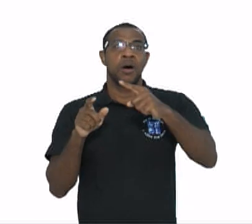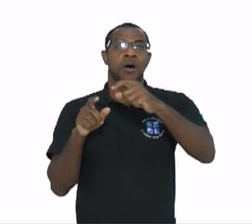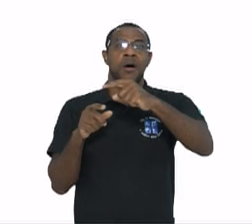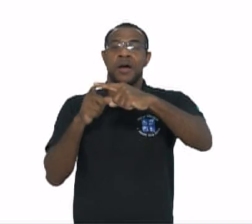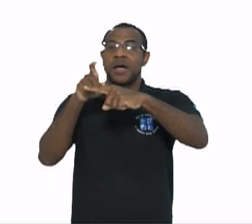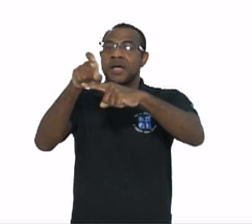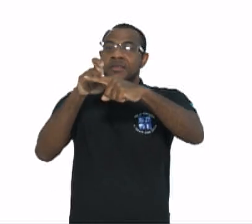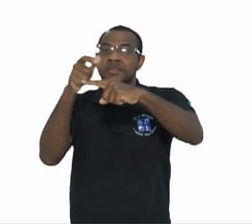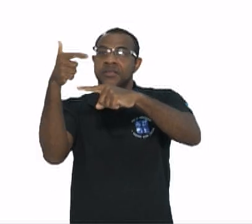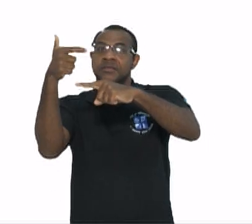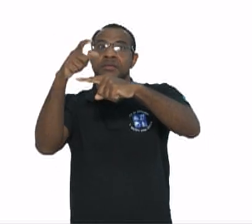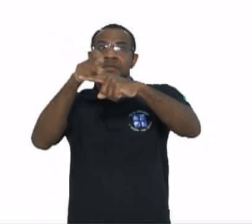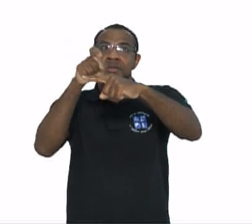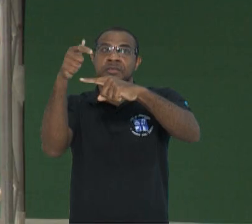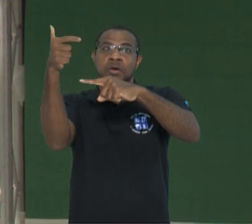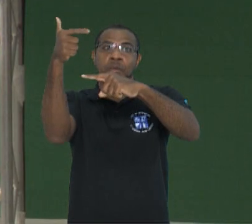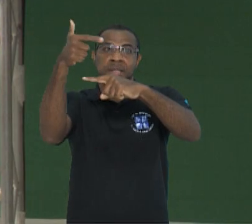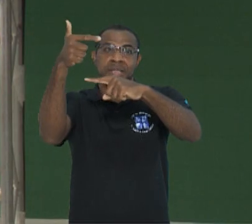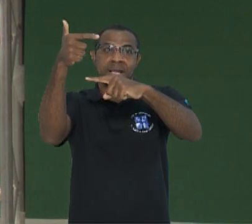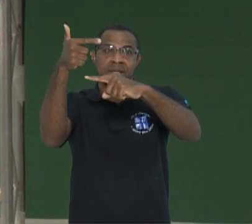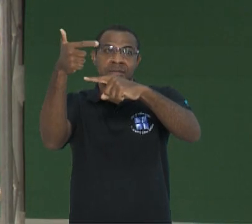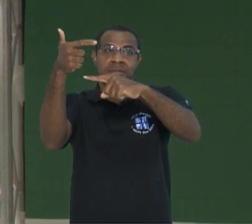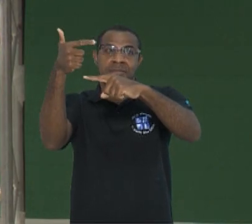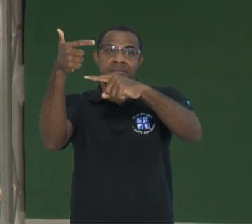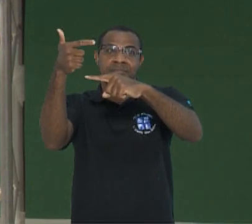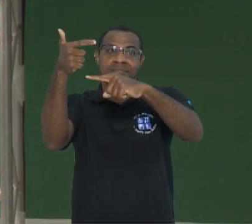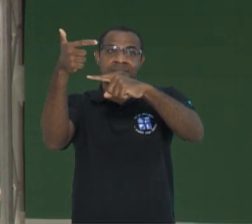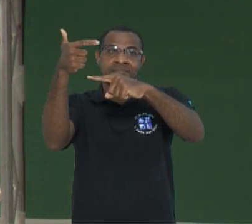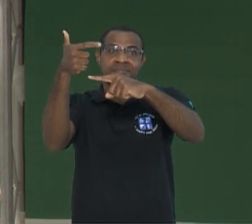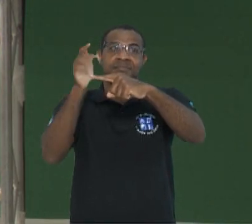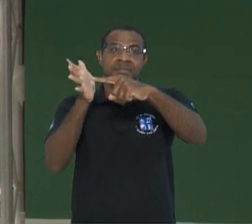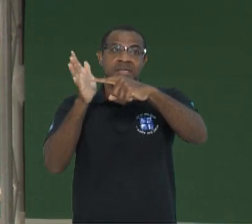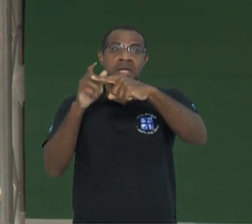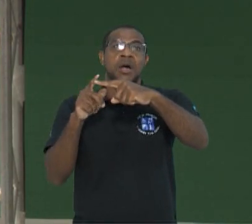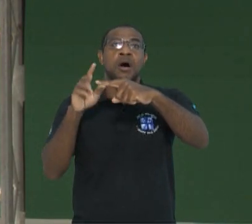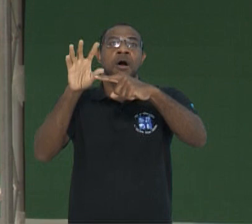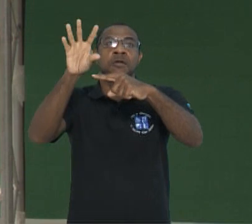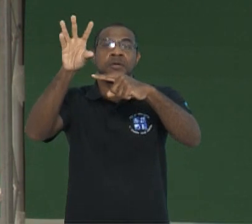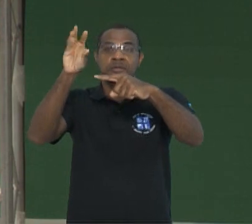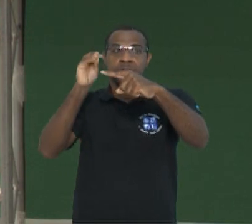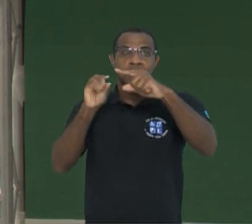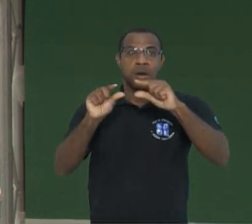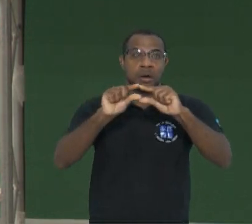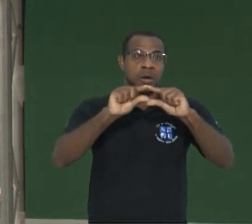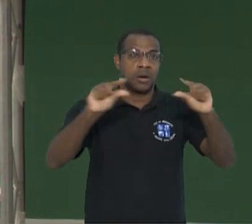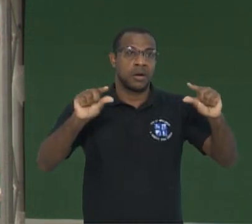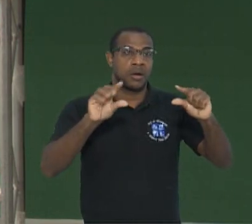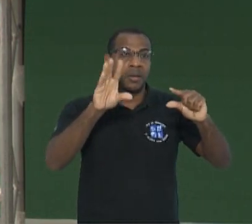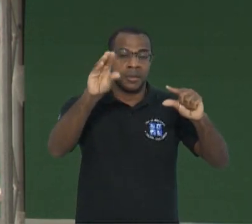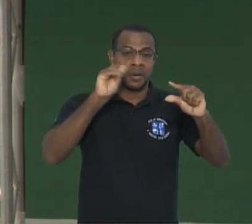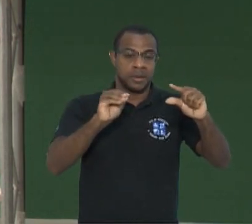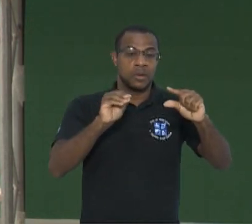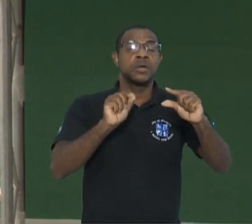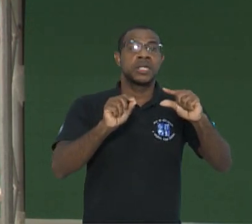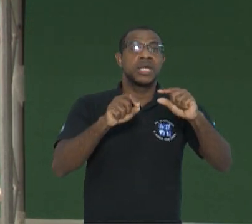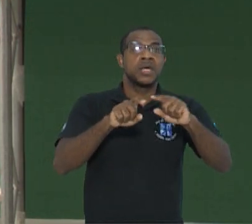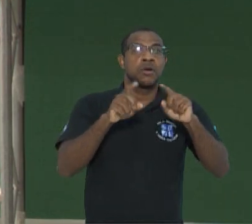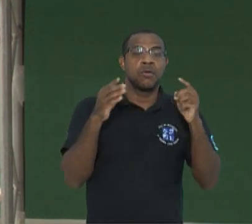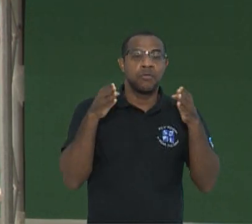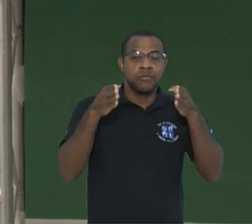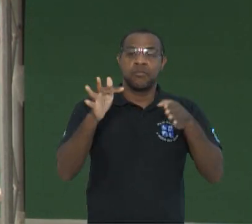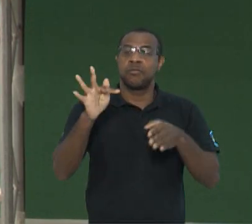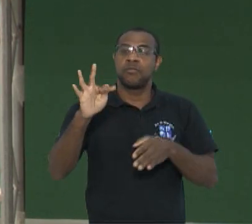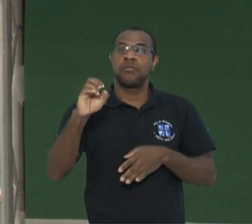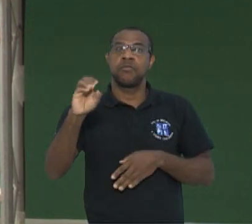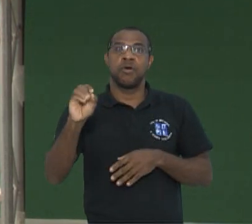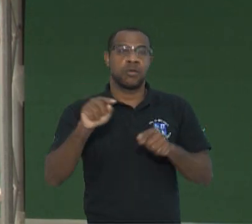aqui eu escrevi só a equação, daqui o que a gente tira? Nós vamos tirar que os focos estão sobre o eixo x. Eu adivinhei